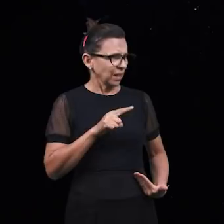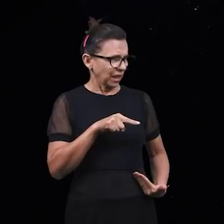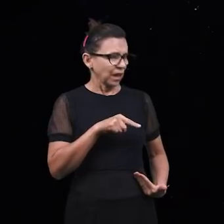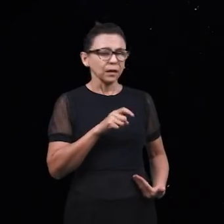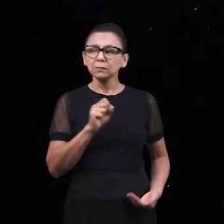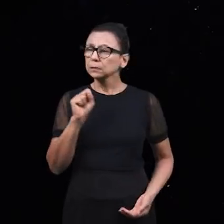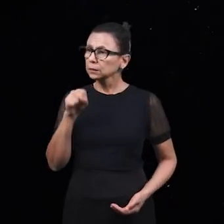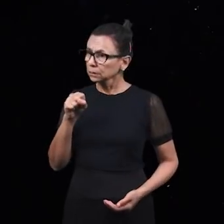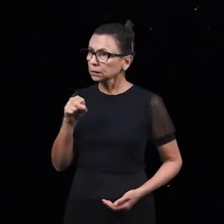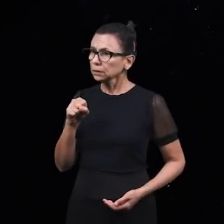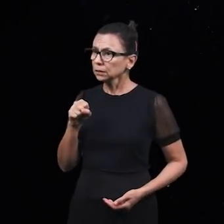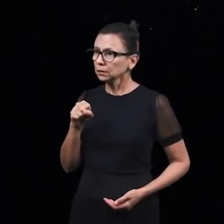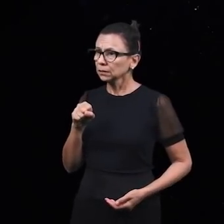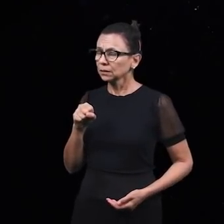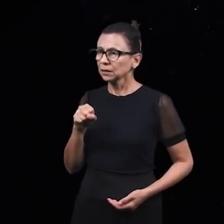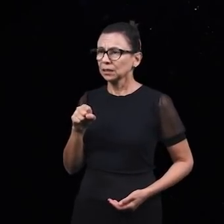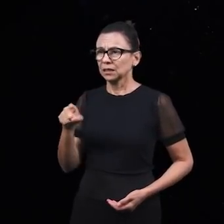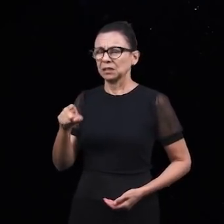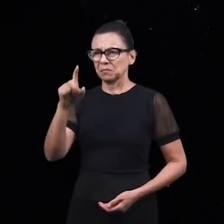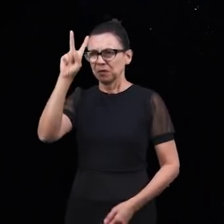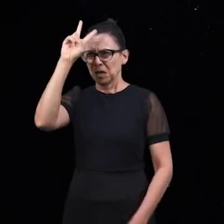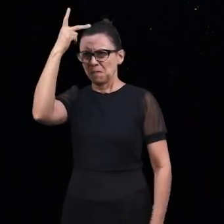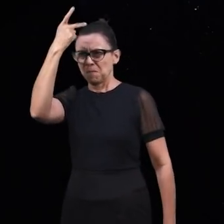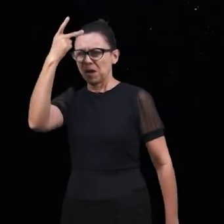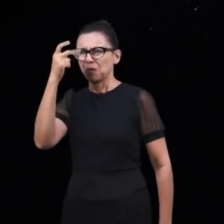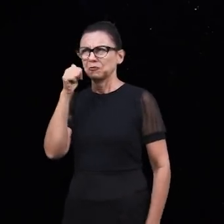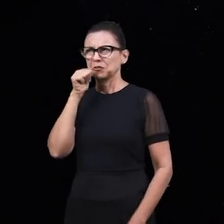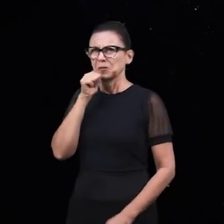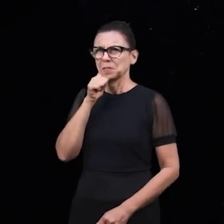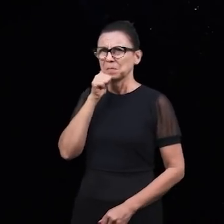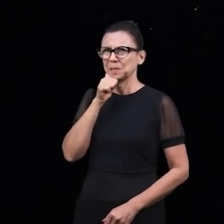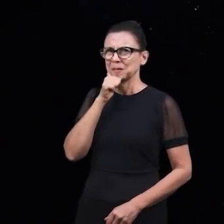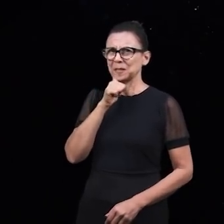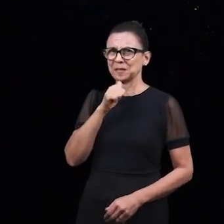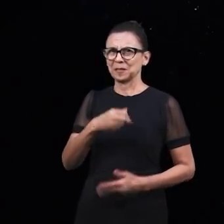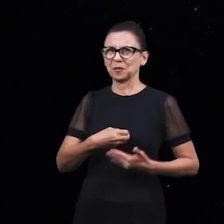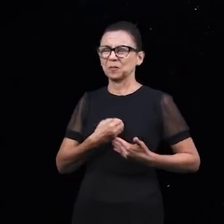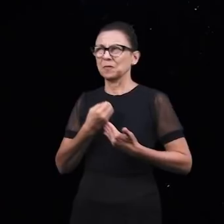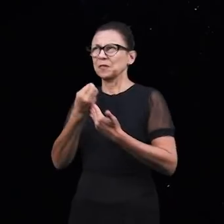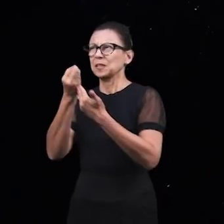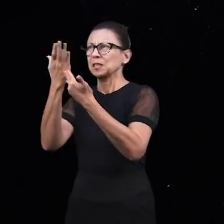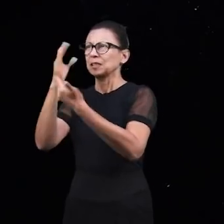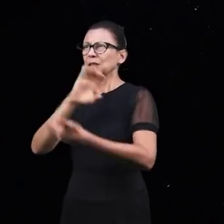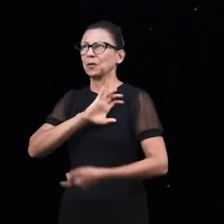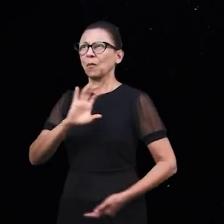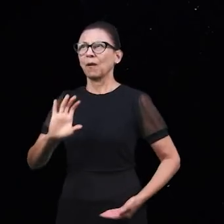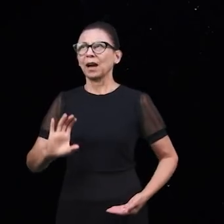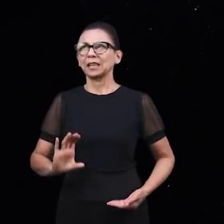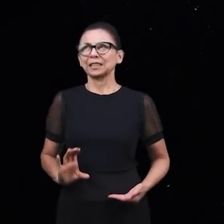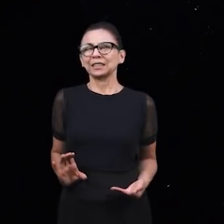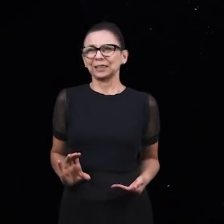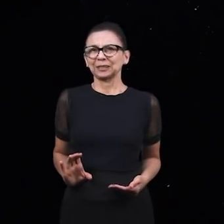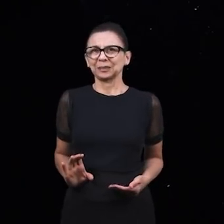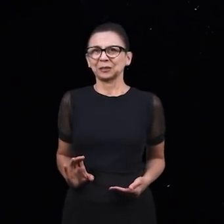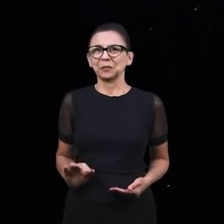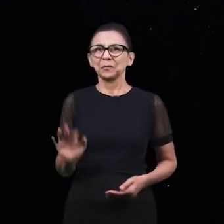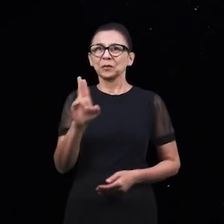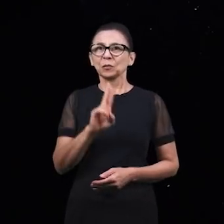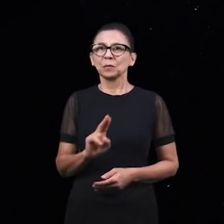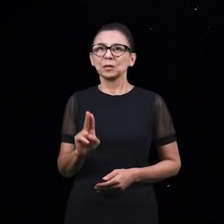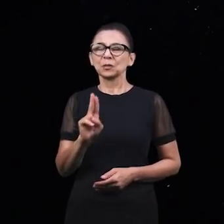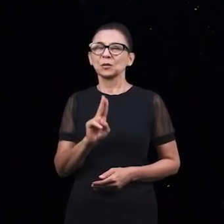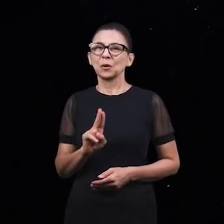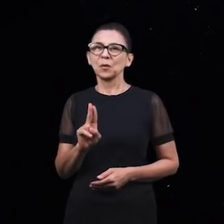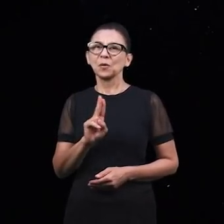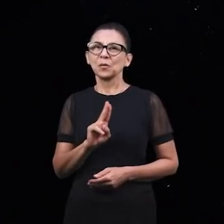tal qual está, reforça Malan. A menina rebelde entregou sua vida a Cristo naquele dia e começou